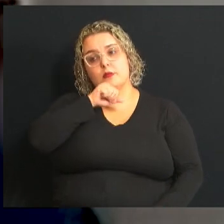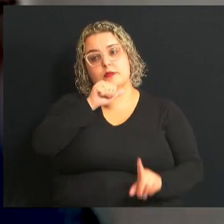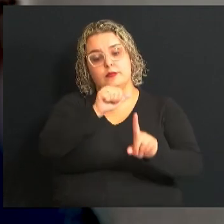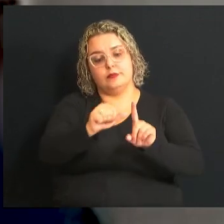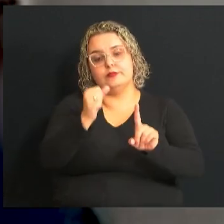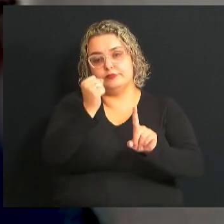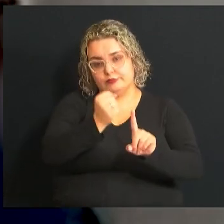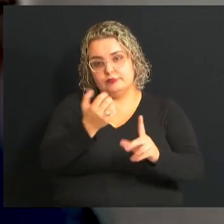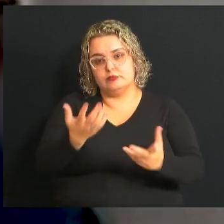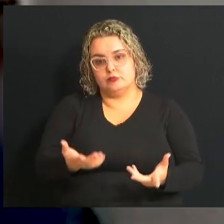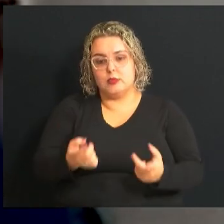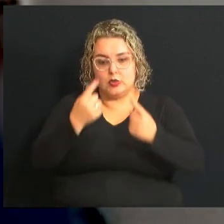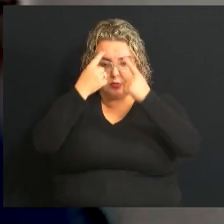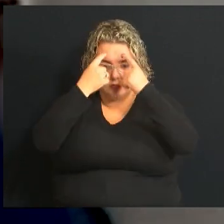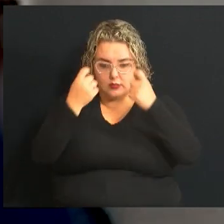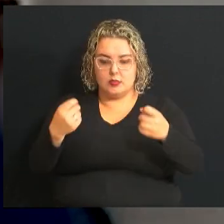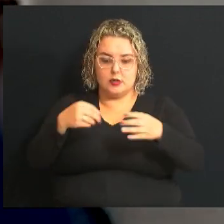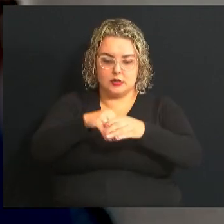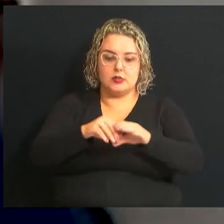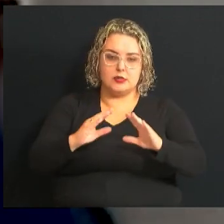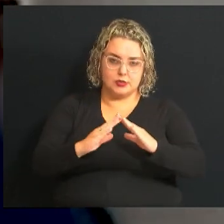feminicídio, violência doméstica, né?